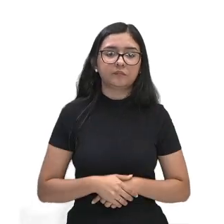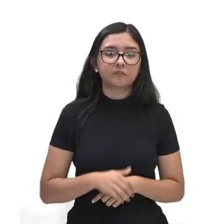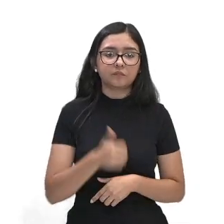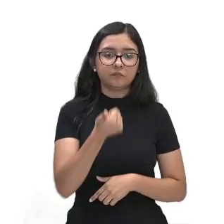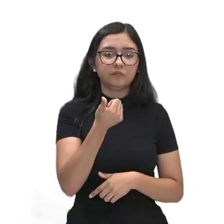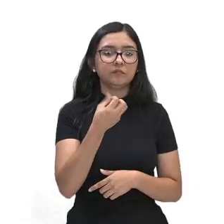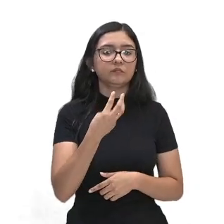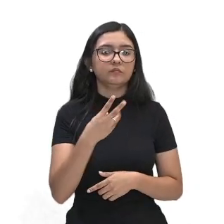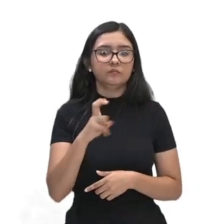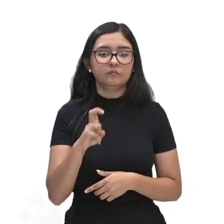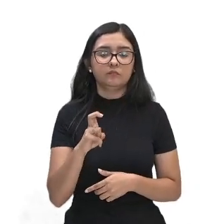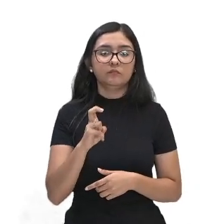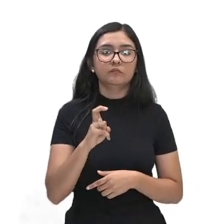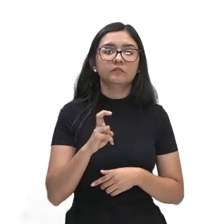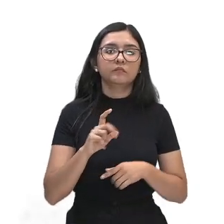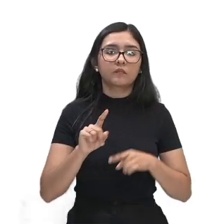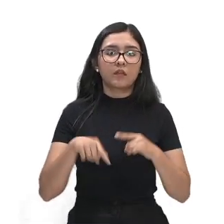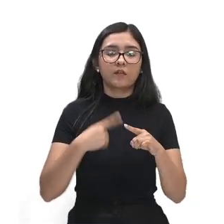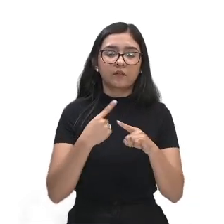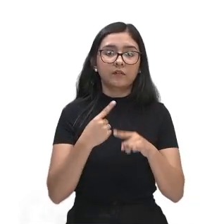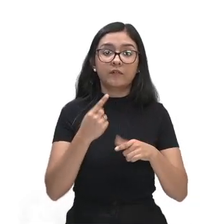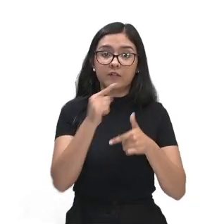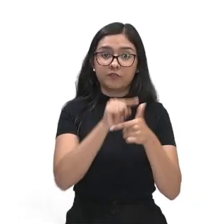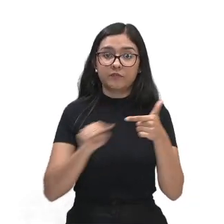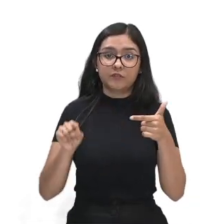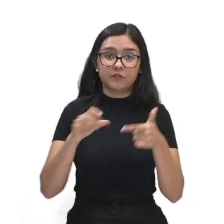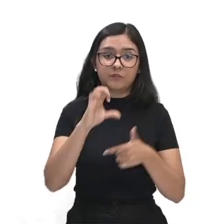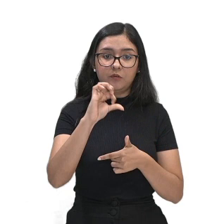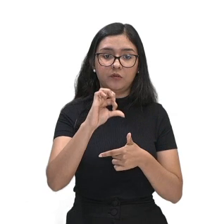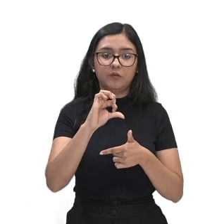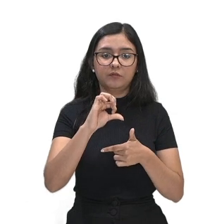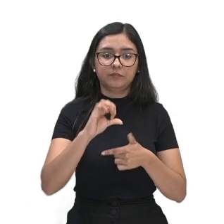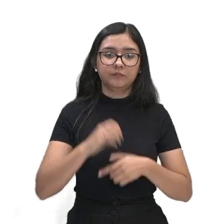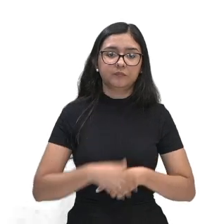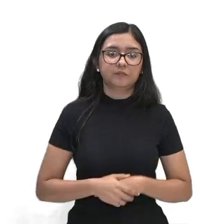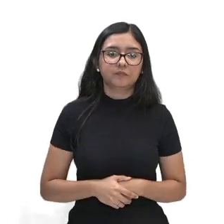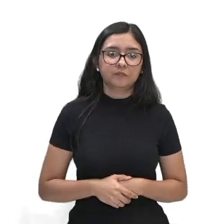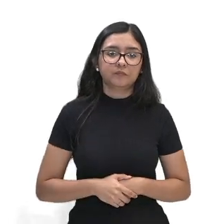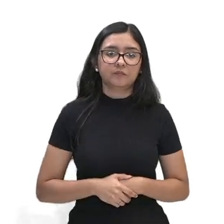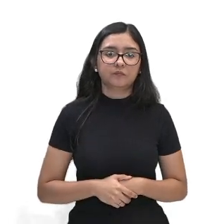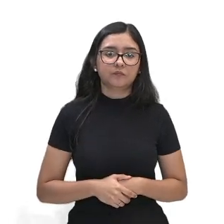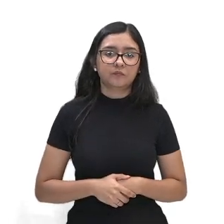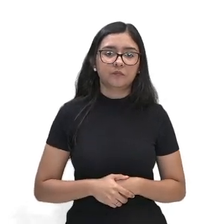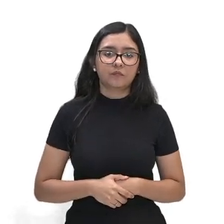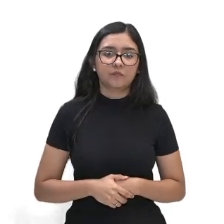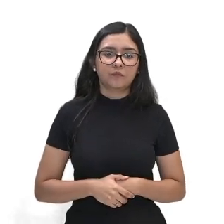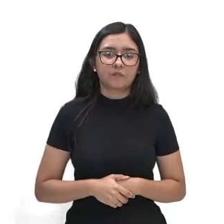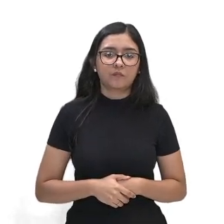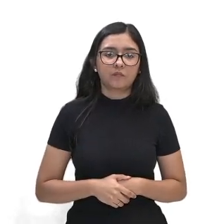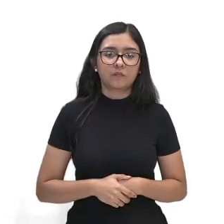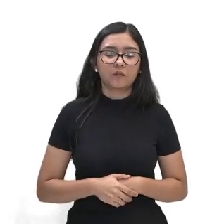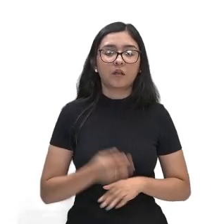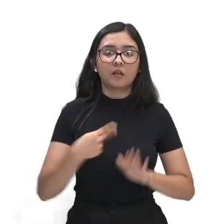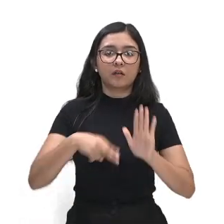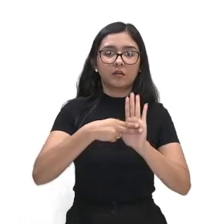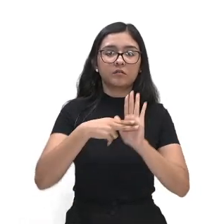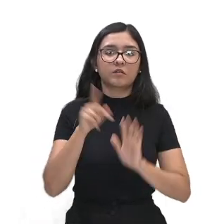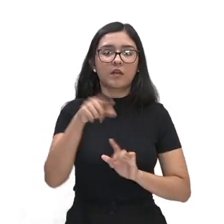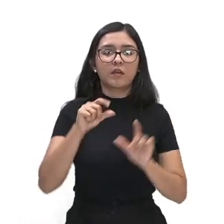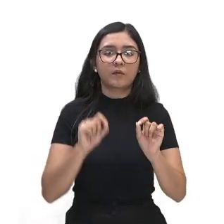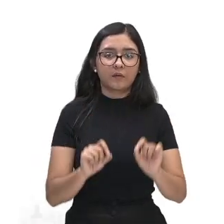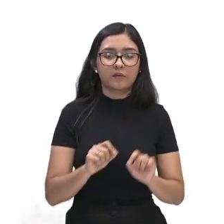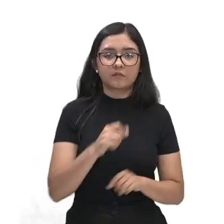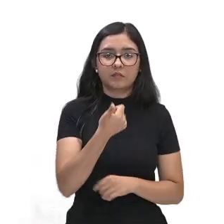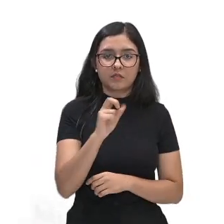135 dividido por 9. Pego esses dois aqui e divido. 135 dividido por 9, o resultado é